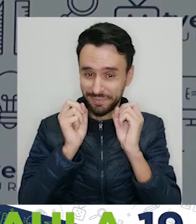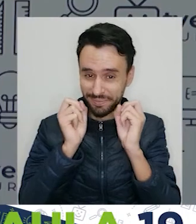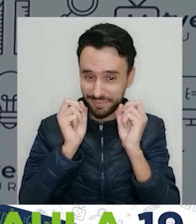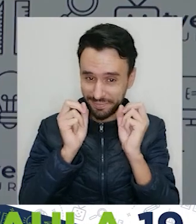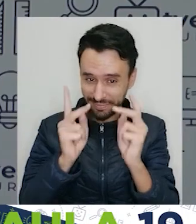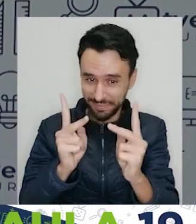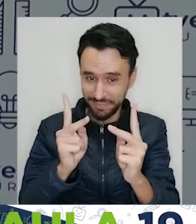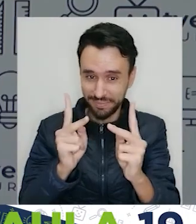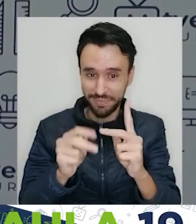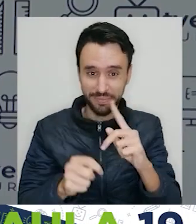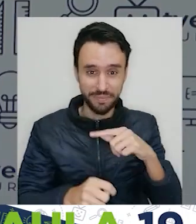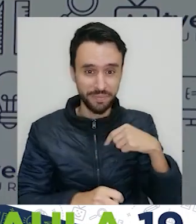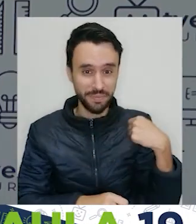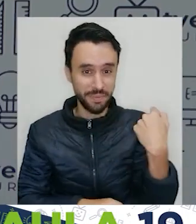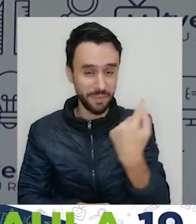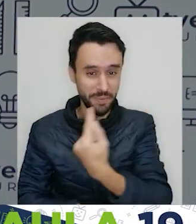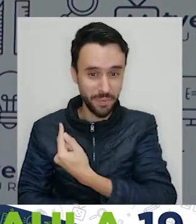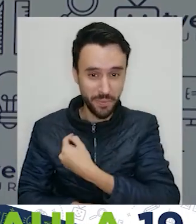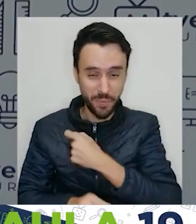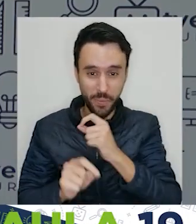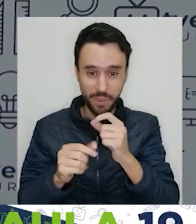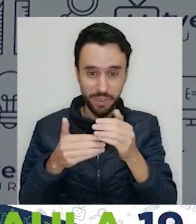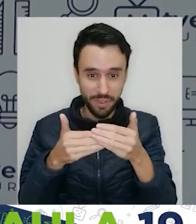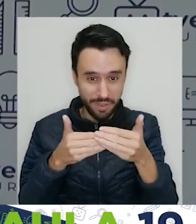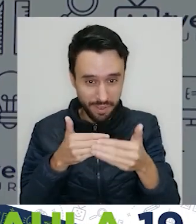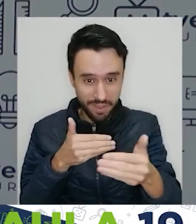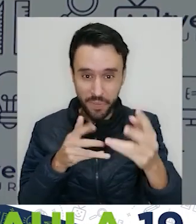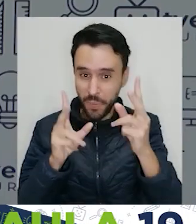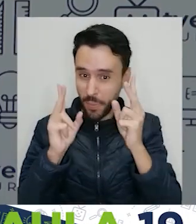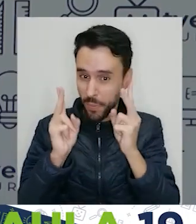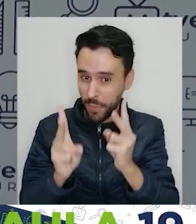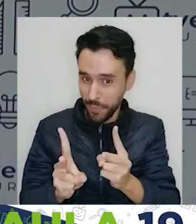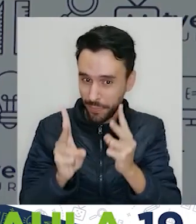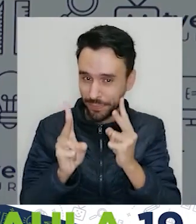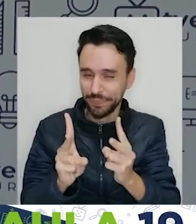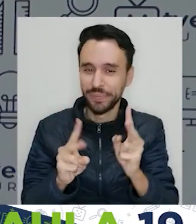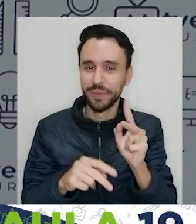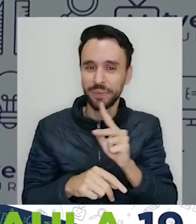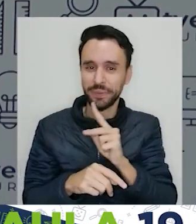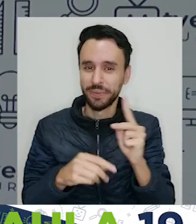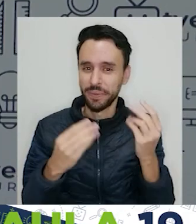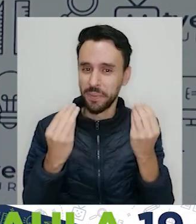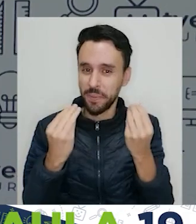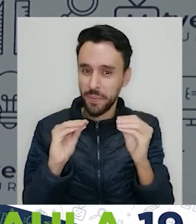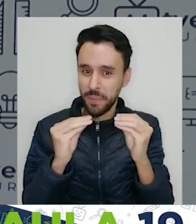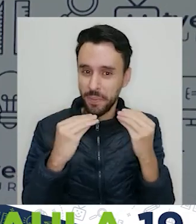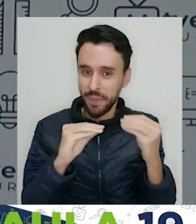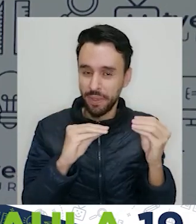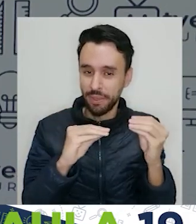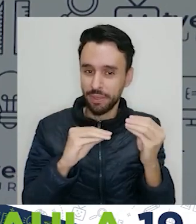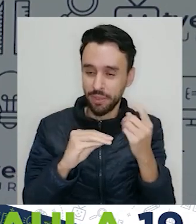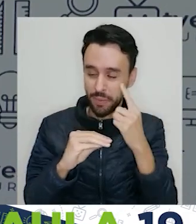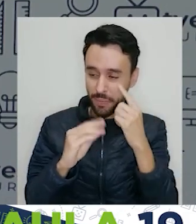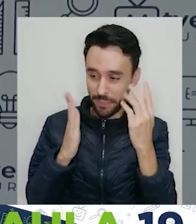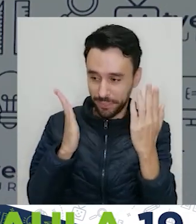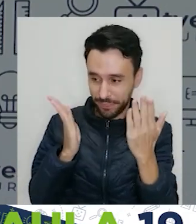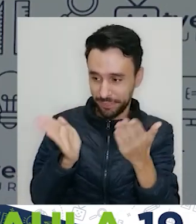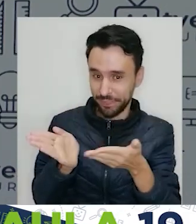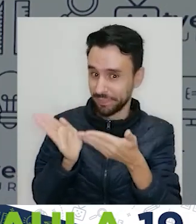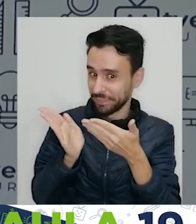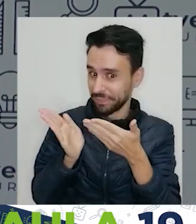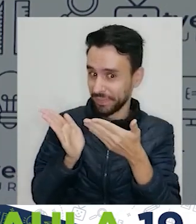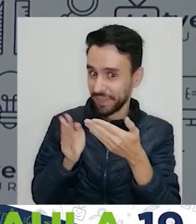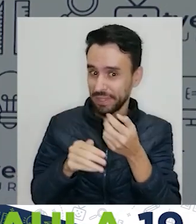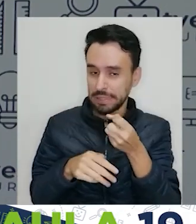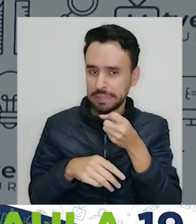Vamos lá, então, continuar essa sequência? Então, a professora vai continuar a sequência na tela com vocês.